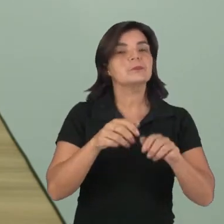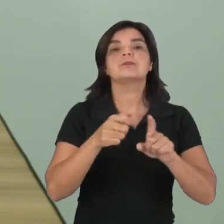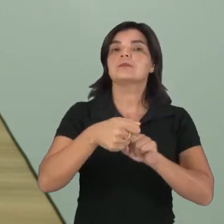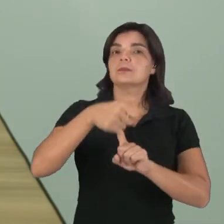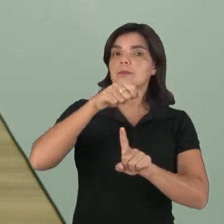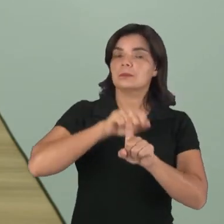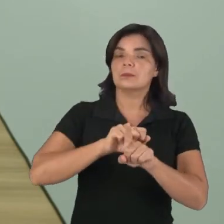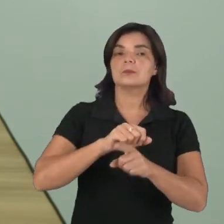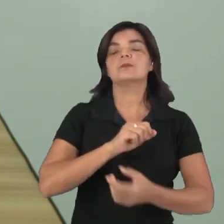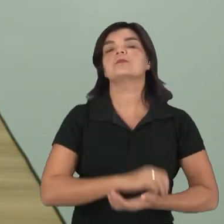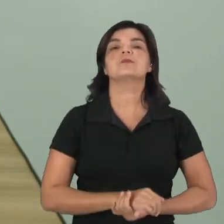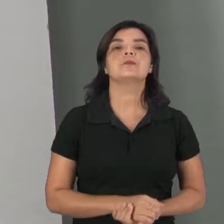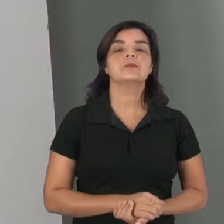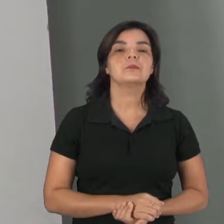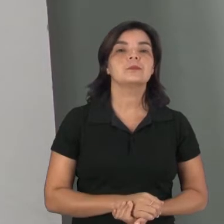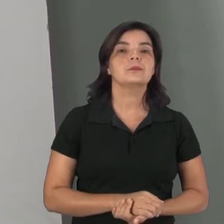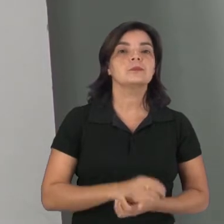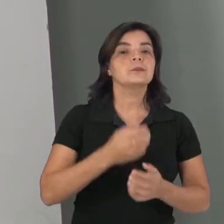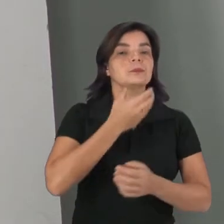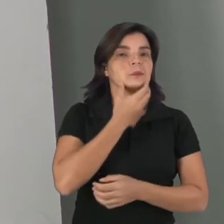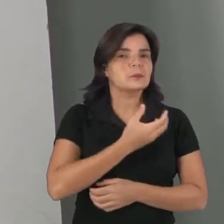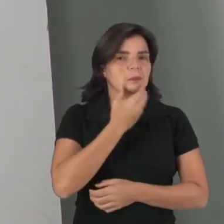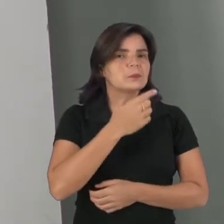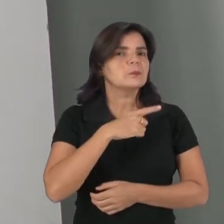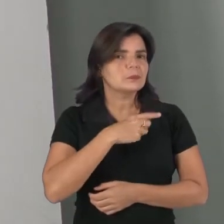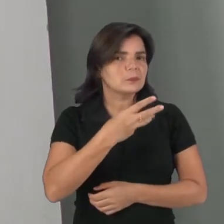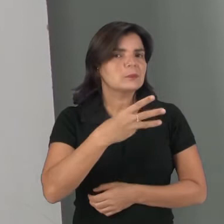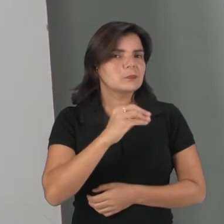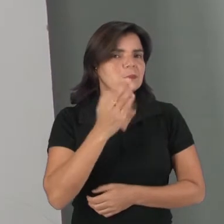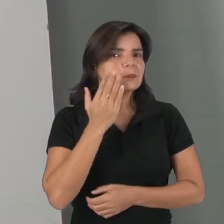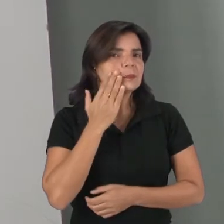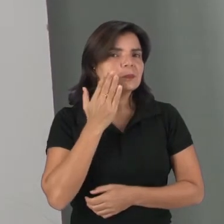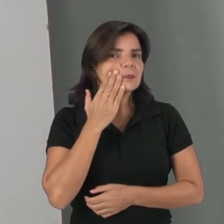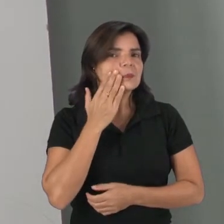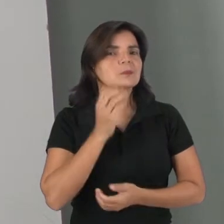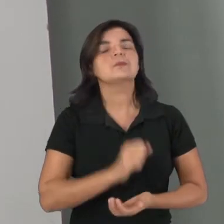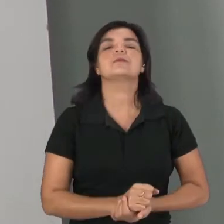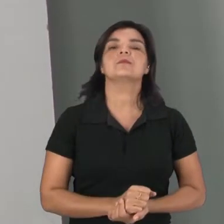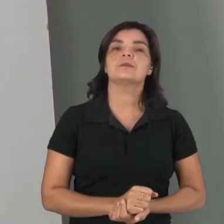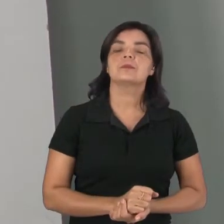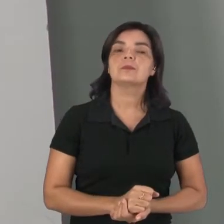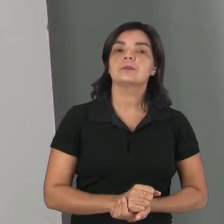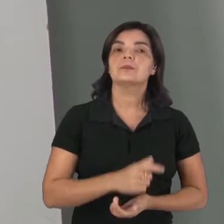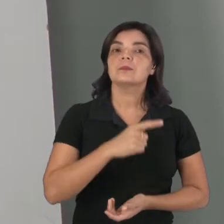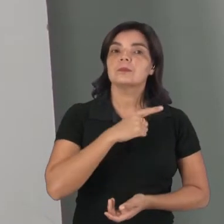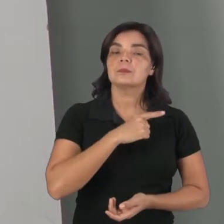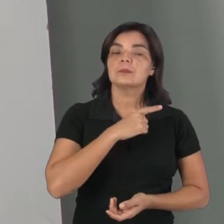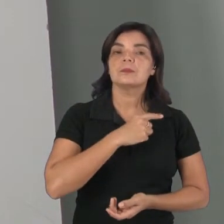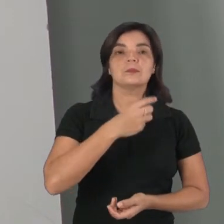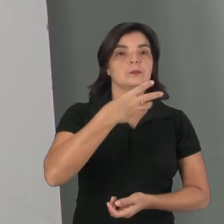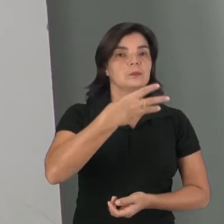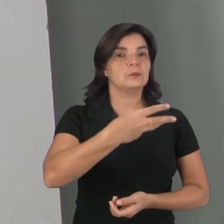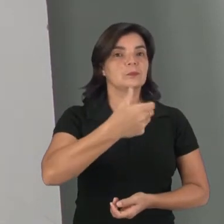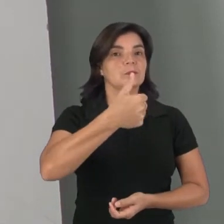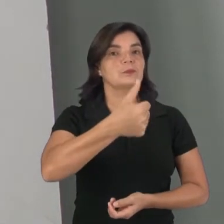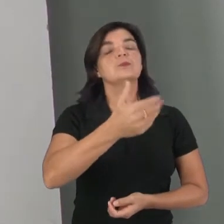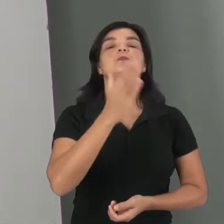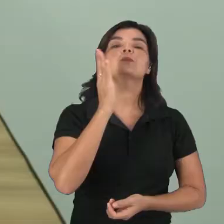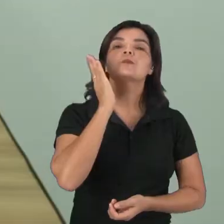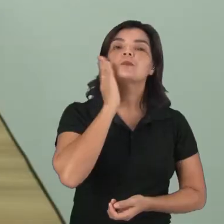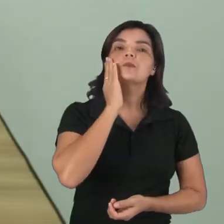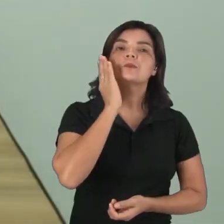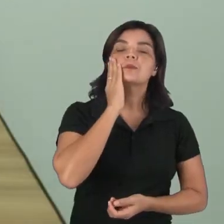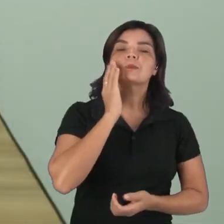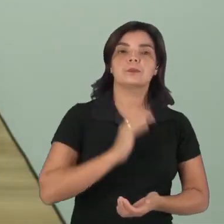finalzinho no calendário dezembro dezembro tem 30 dias vamos observar dezembro tem 31